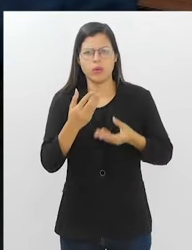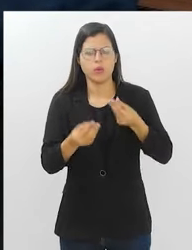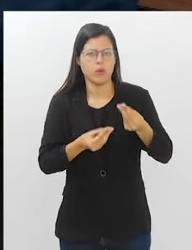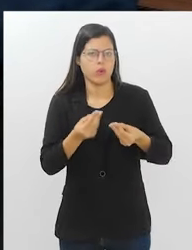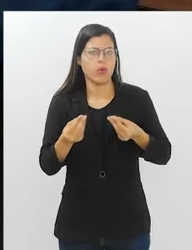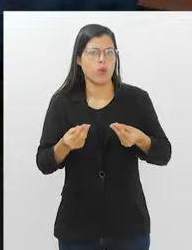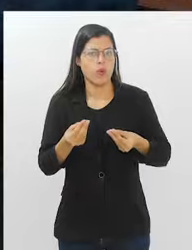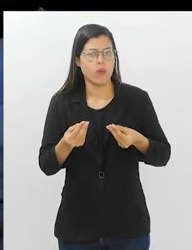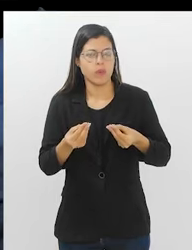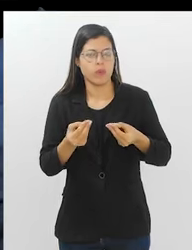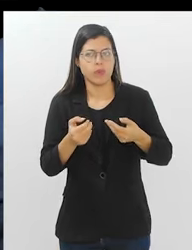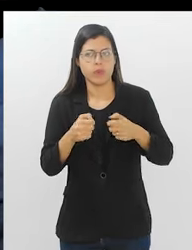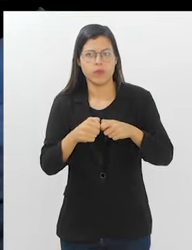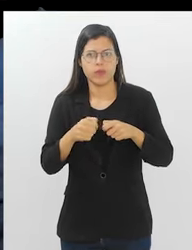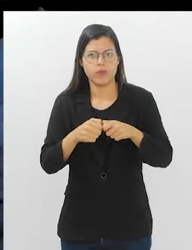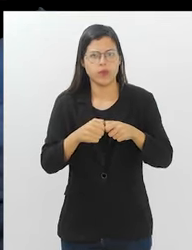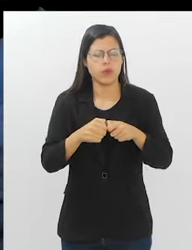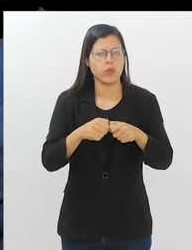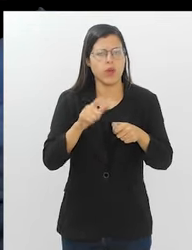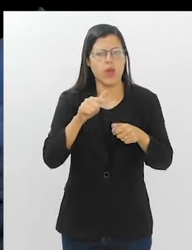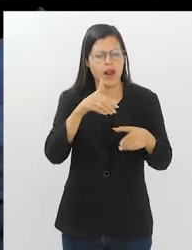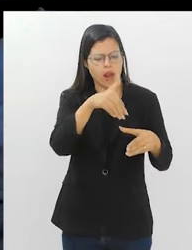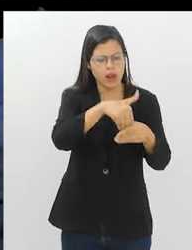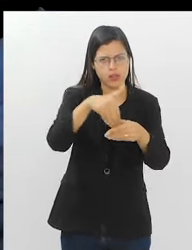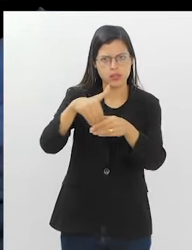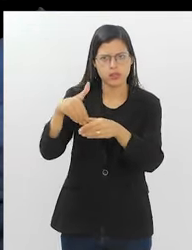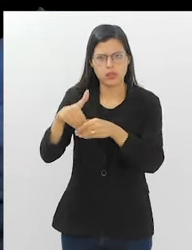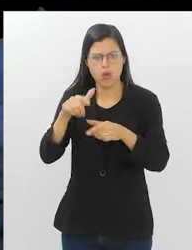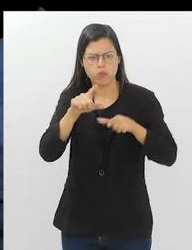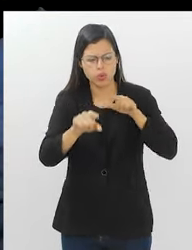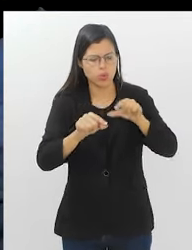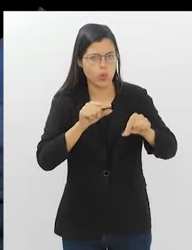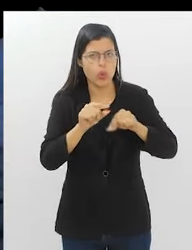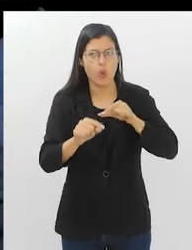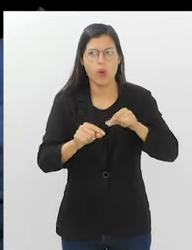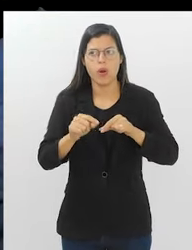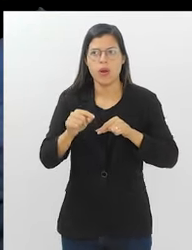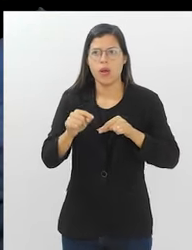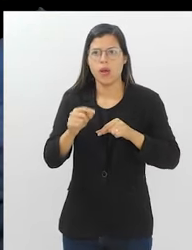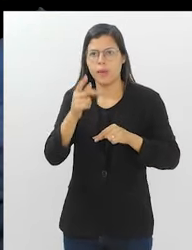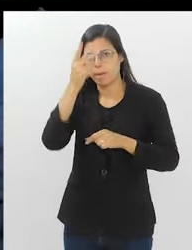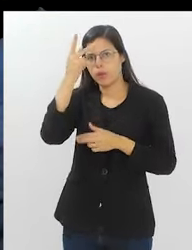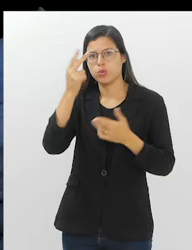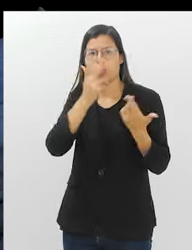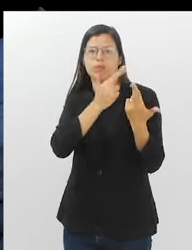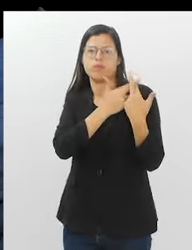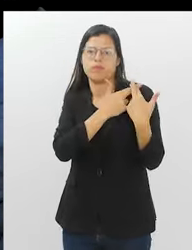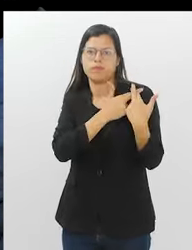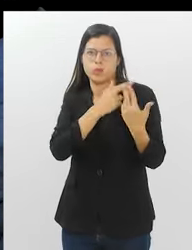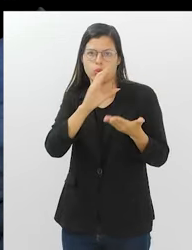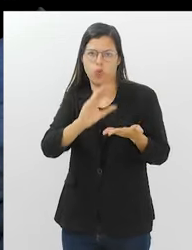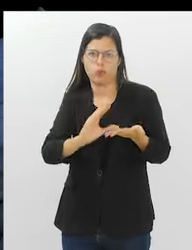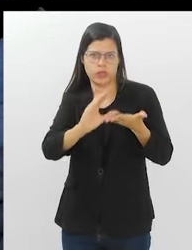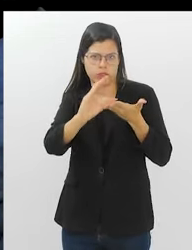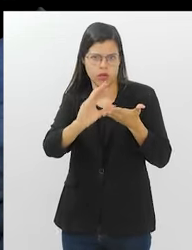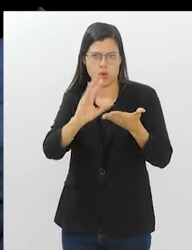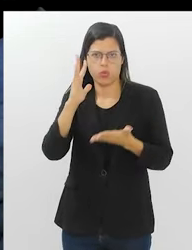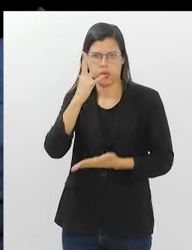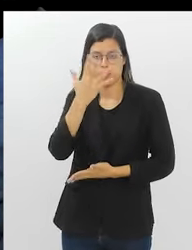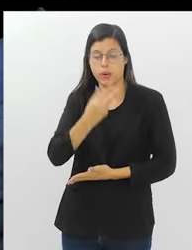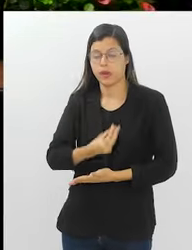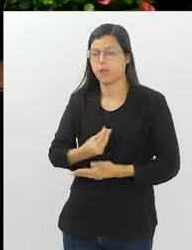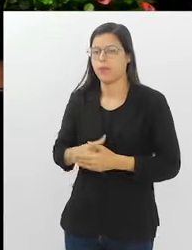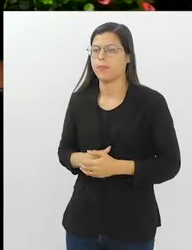como é feito? É eleição, é escolha, a pessoa responsável pelo Conselho